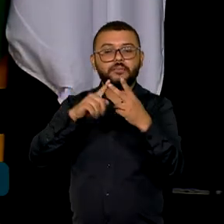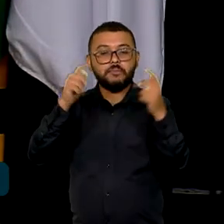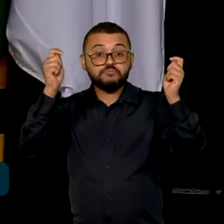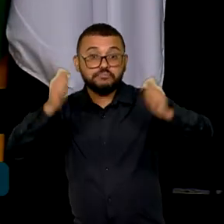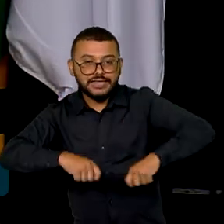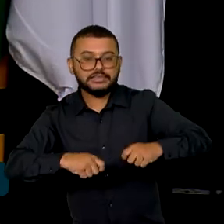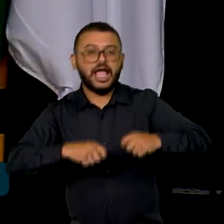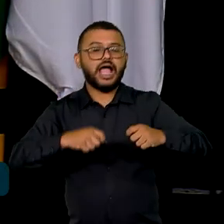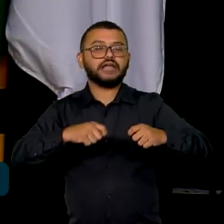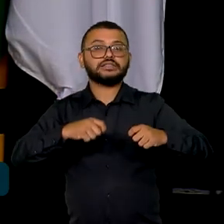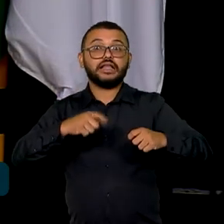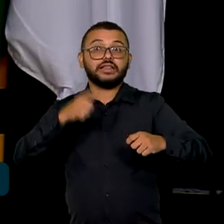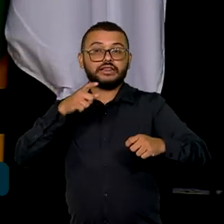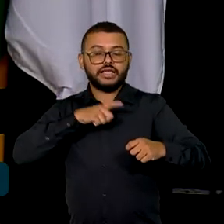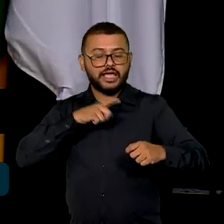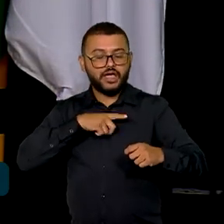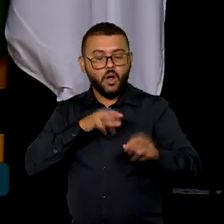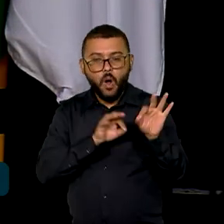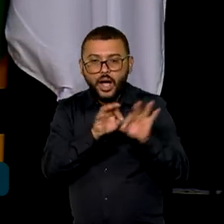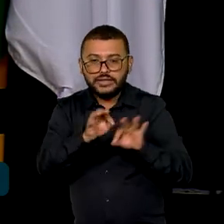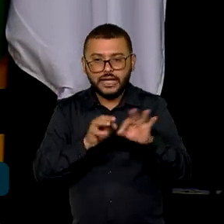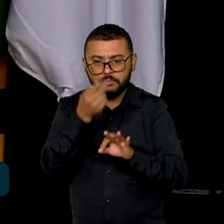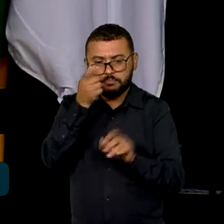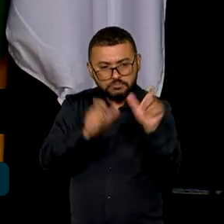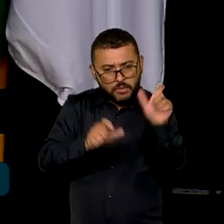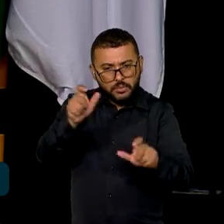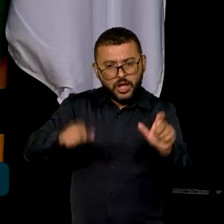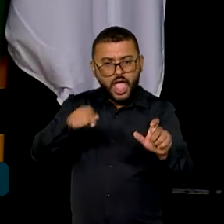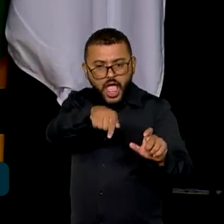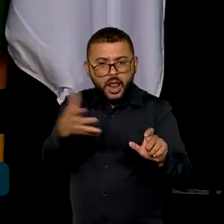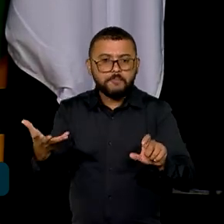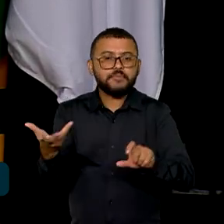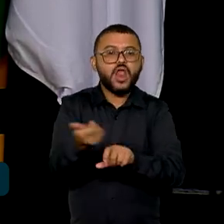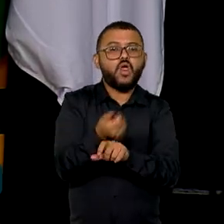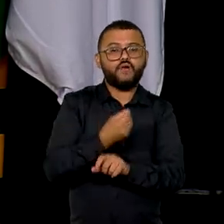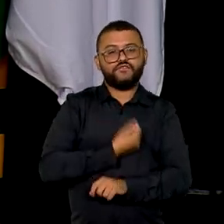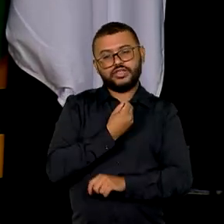capacidade de centrar nas pessoas e na qualidade de vida dessas pessoas.